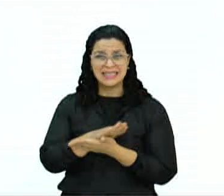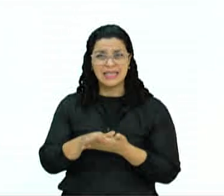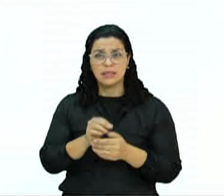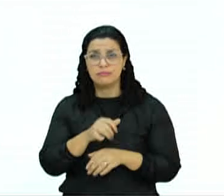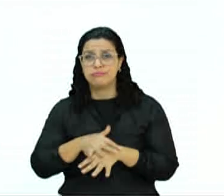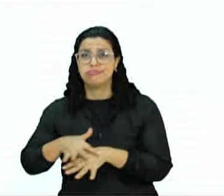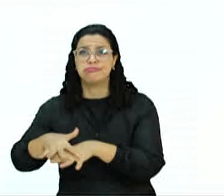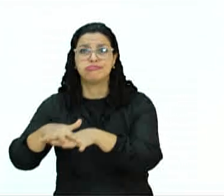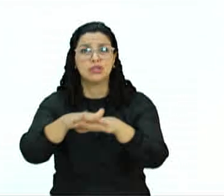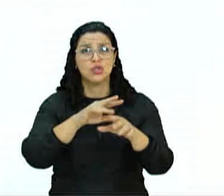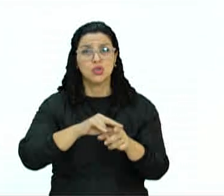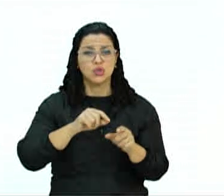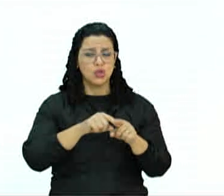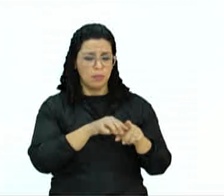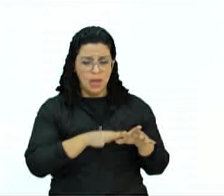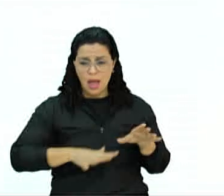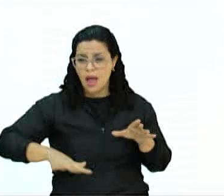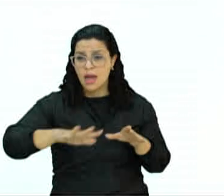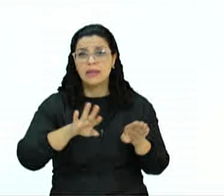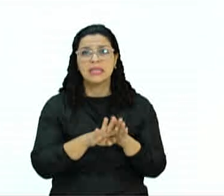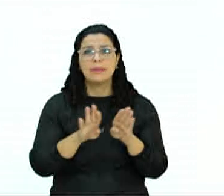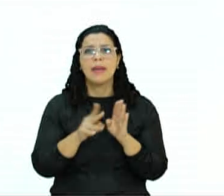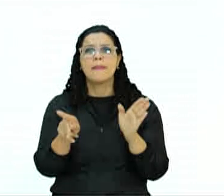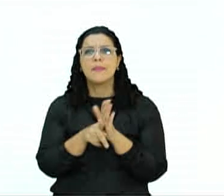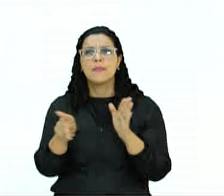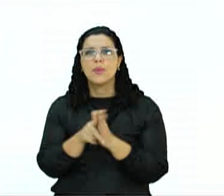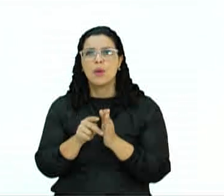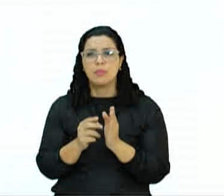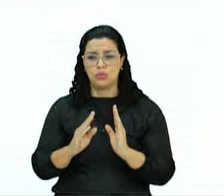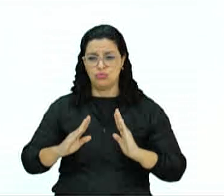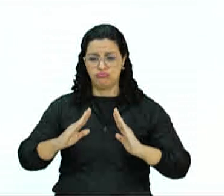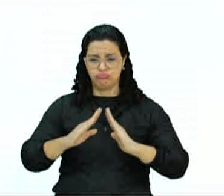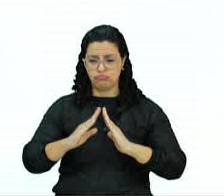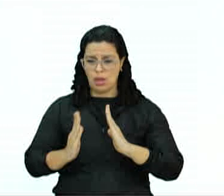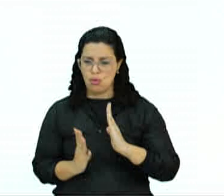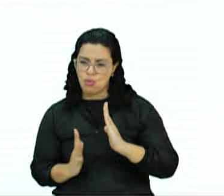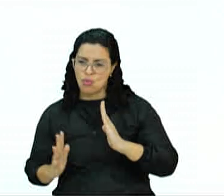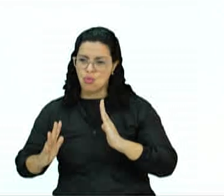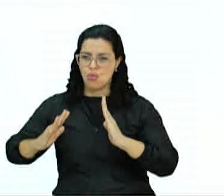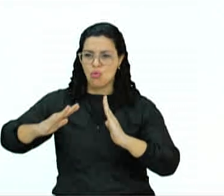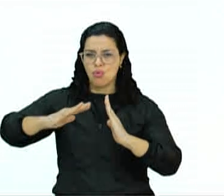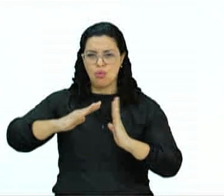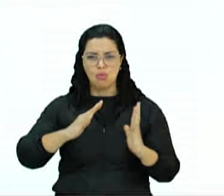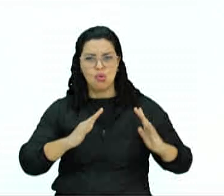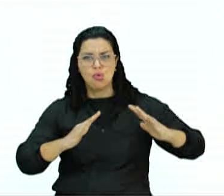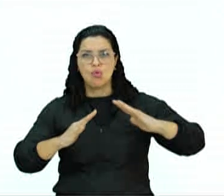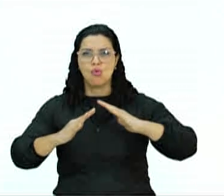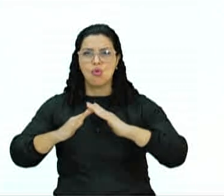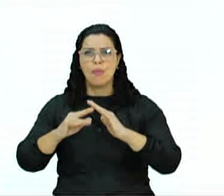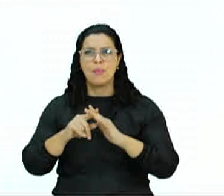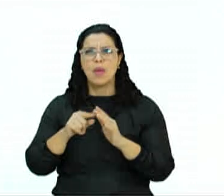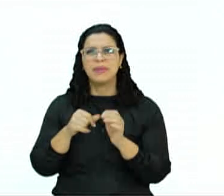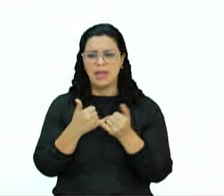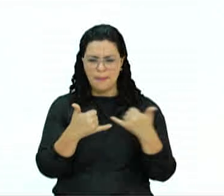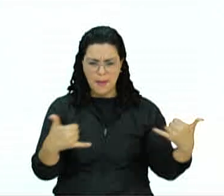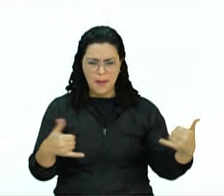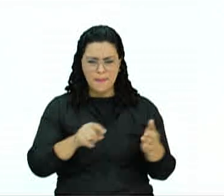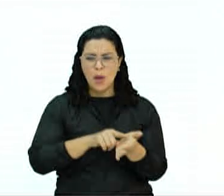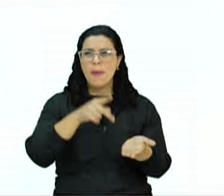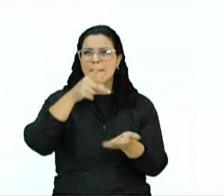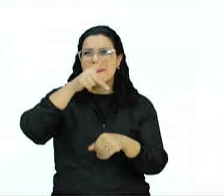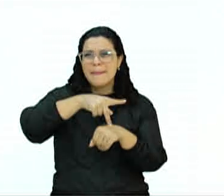alastrado furioso pelos canteiros, subira pelas sepulturas, infiltrando-se ávido pelos rachões dos